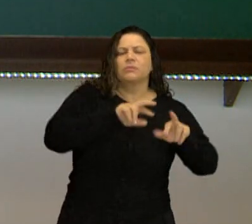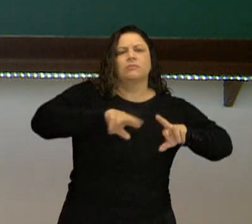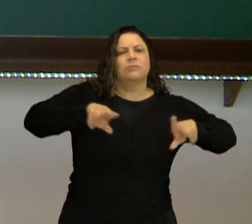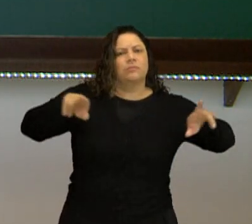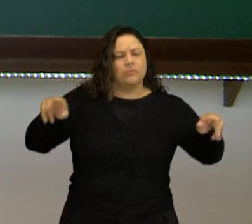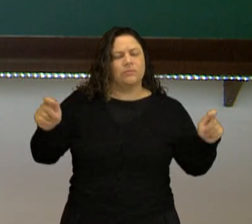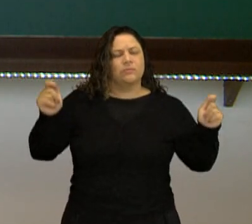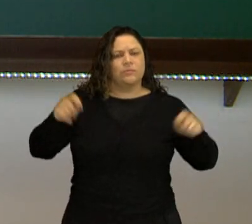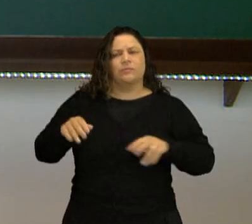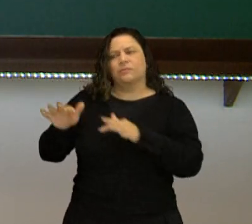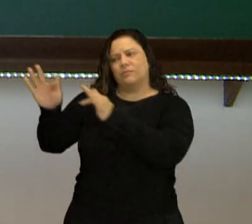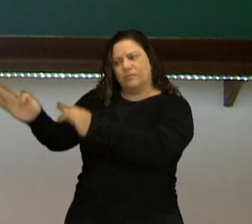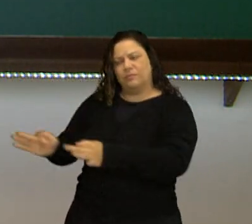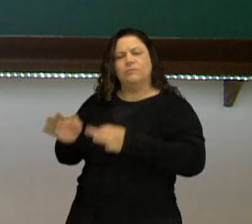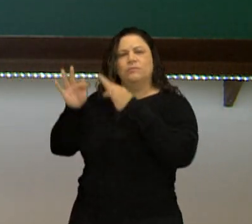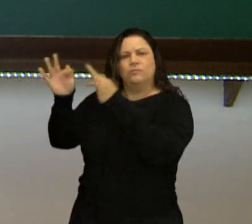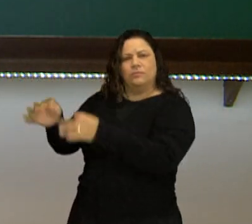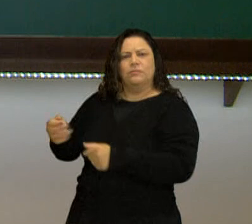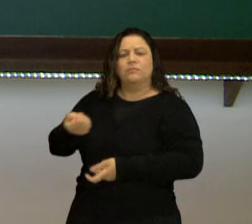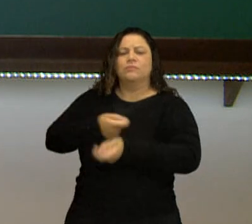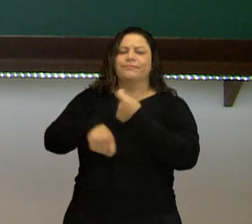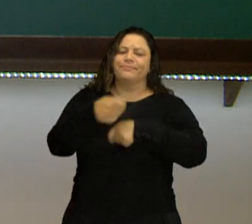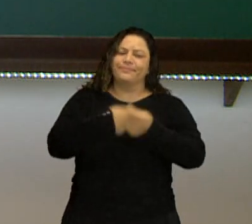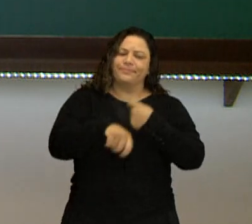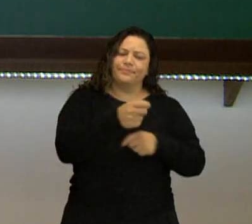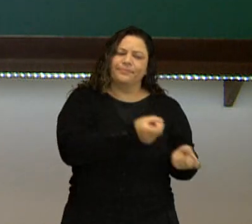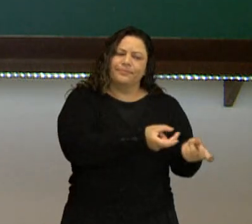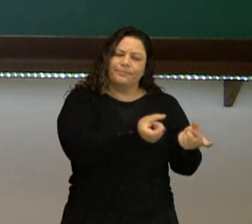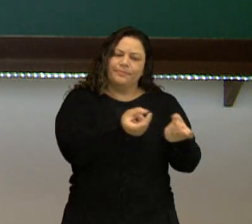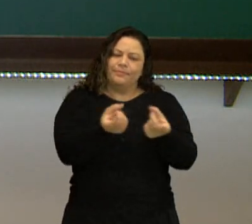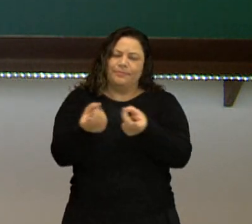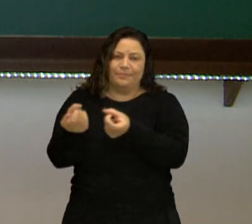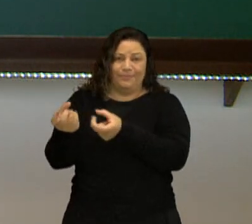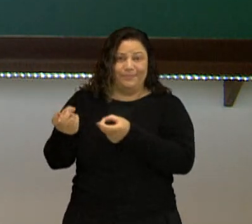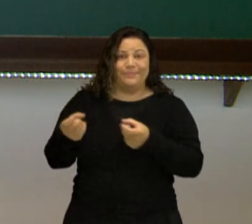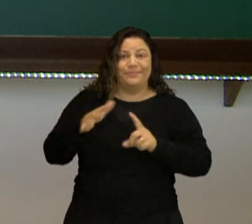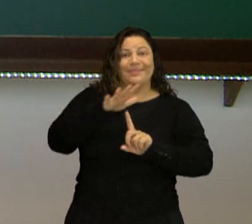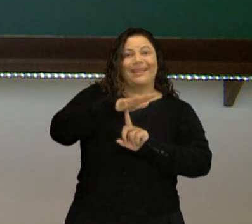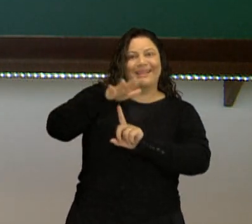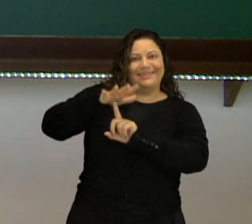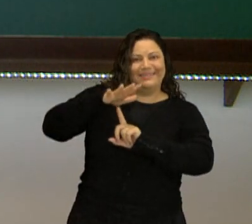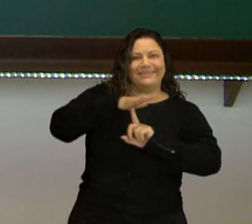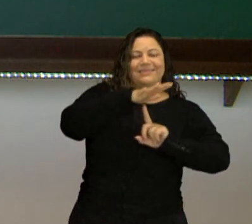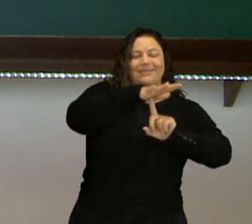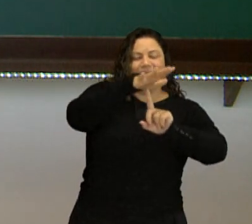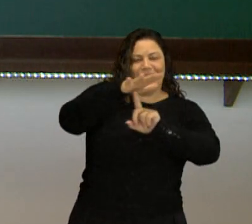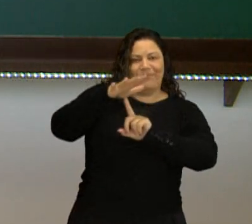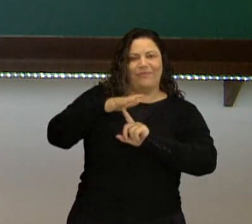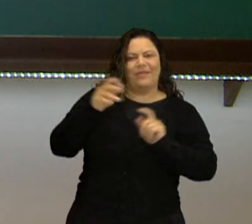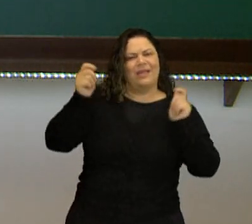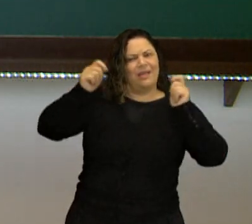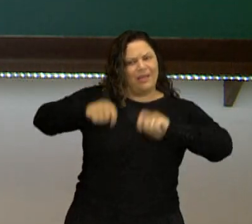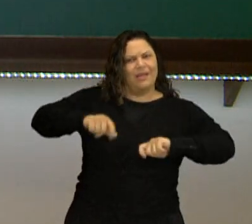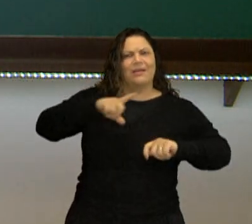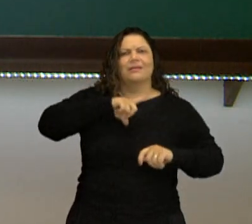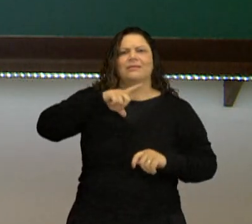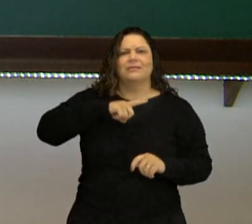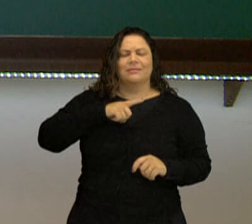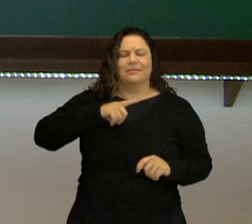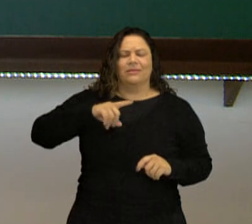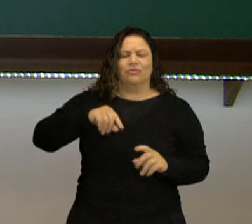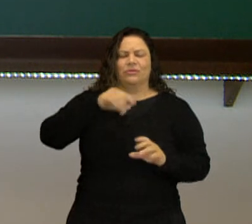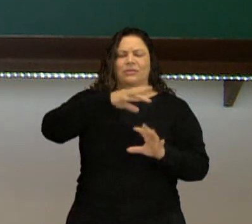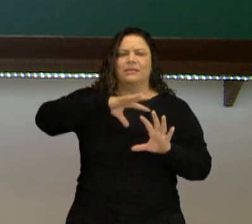desses gêneros, ele é comercializado, como nós vimos, nas feiras medievais que ocorriam aí ao redor